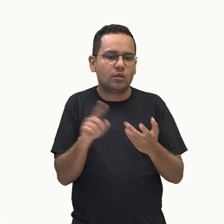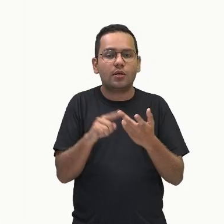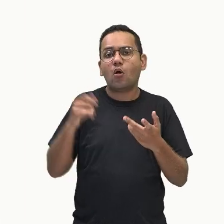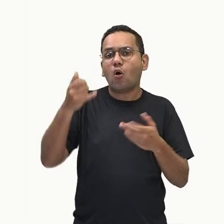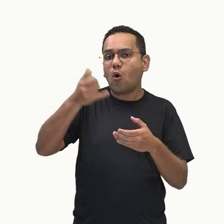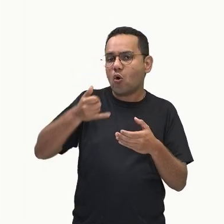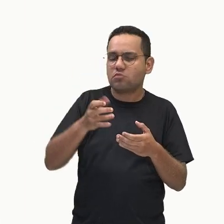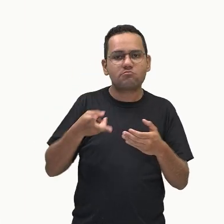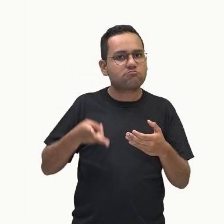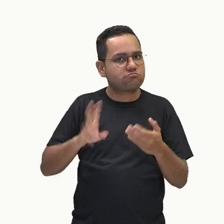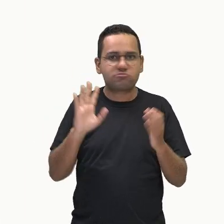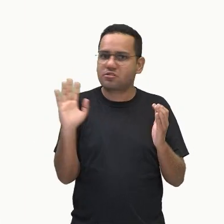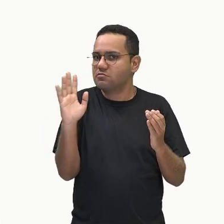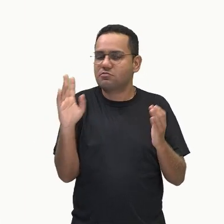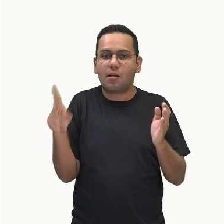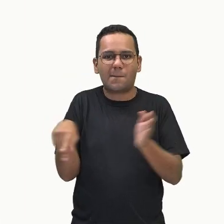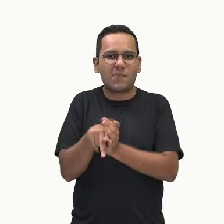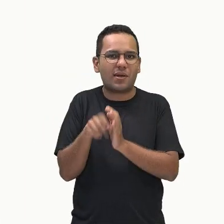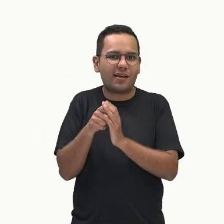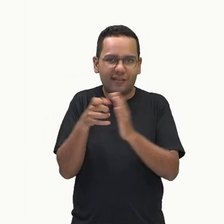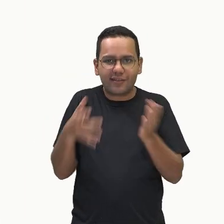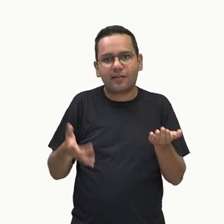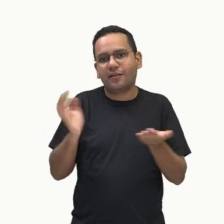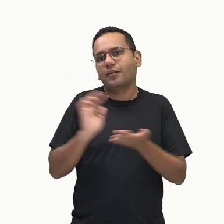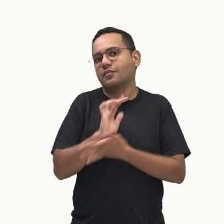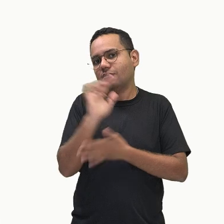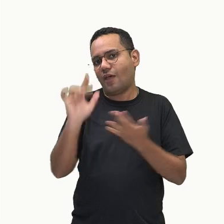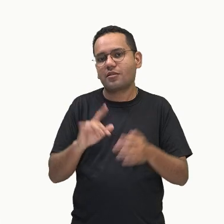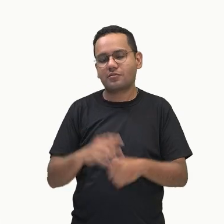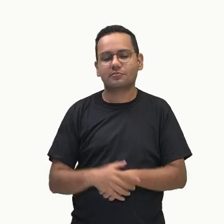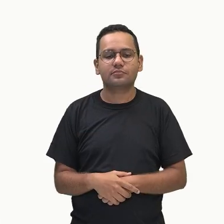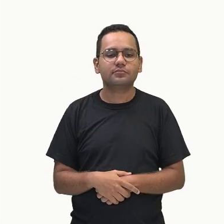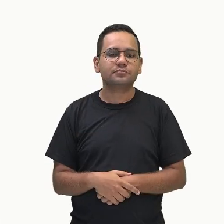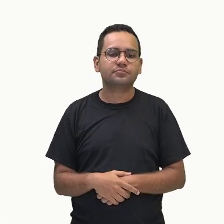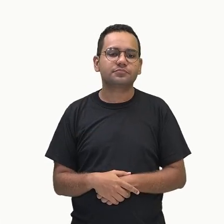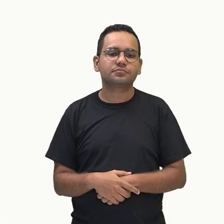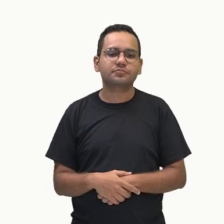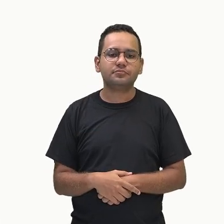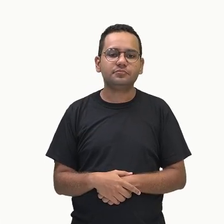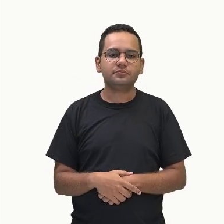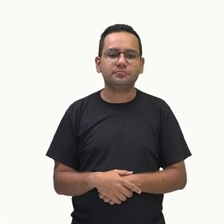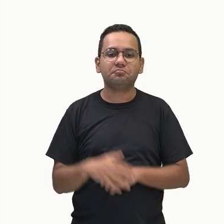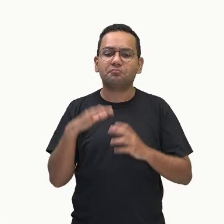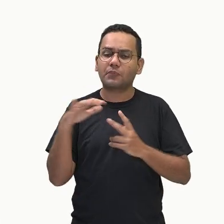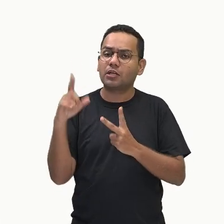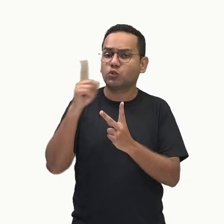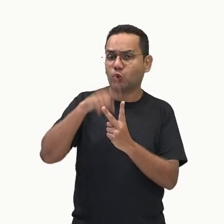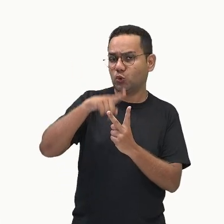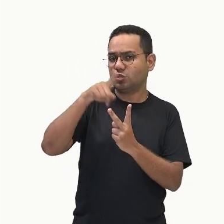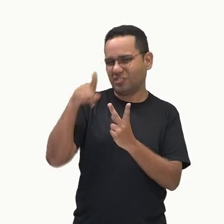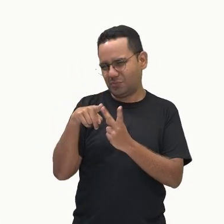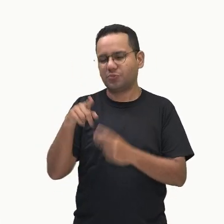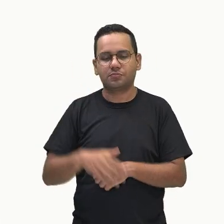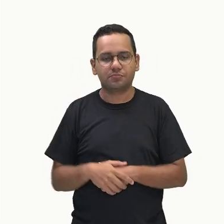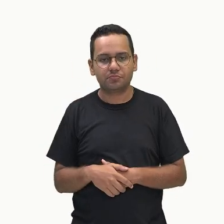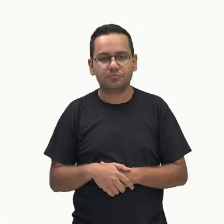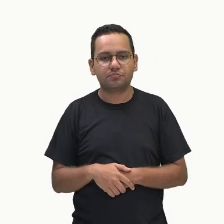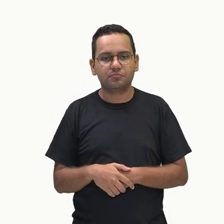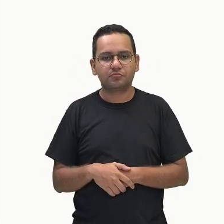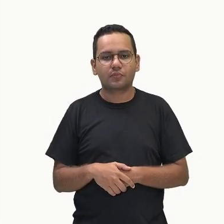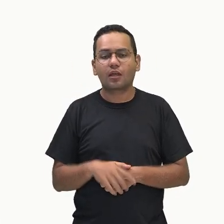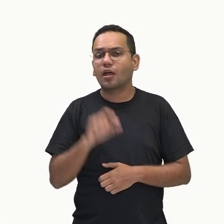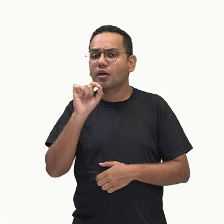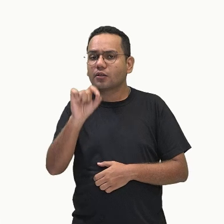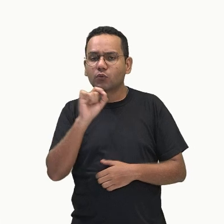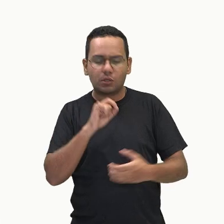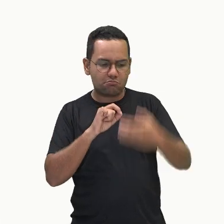óleo, vai continuar sendo óleo e assim por diante. As misturas podem ser homogêneas ou